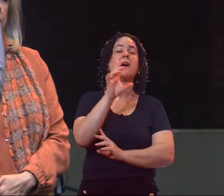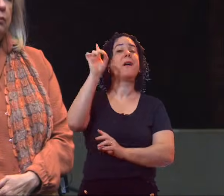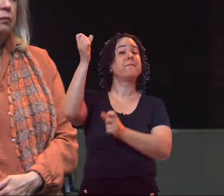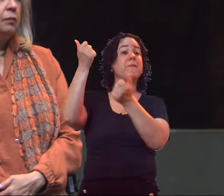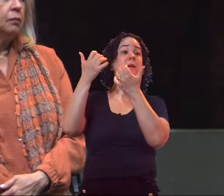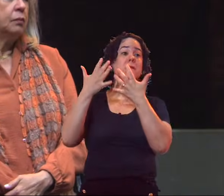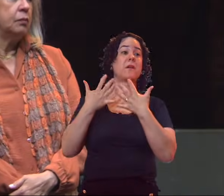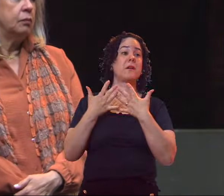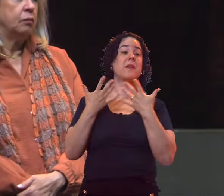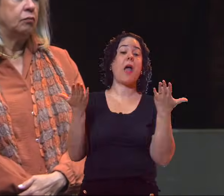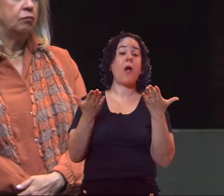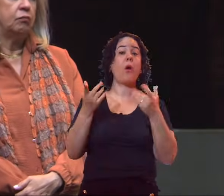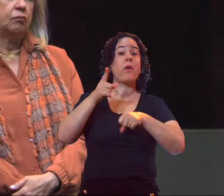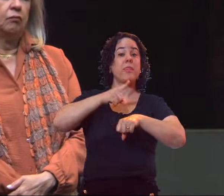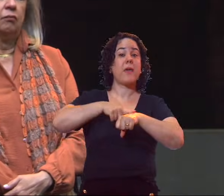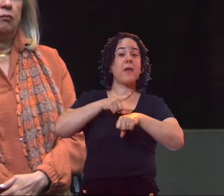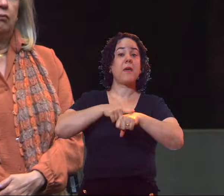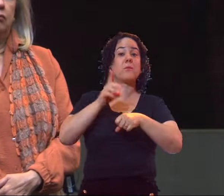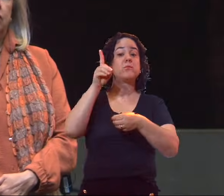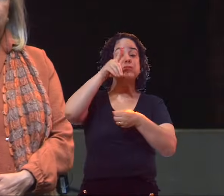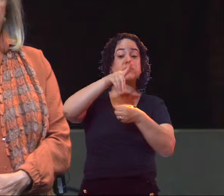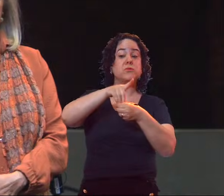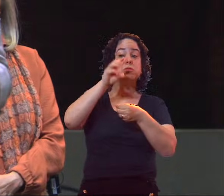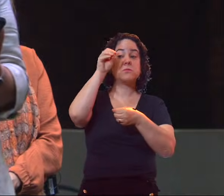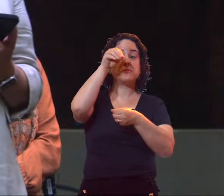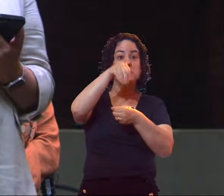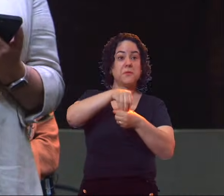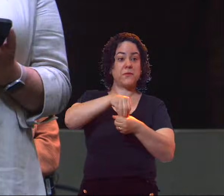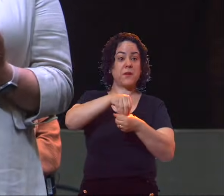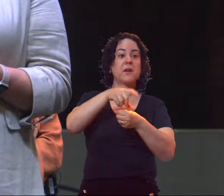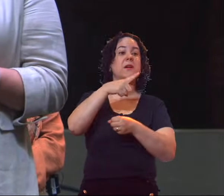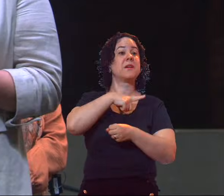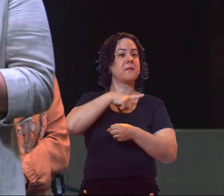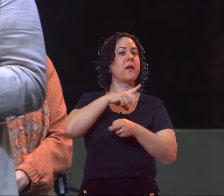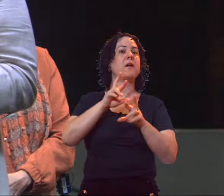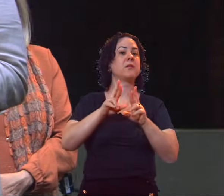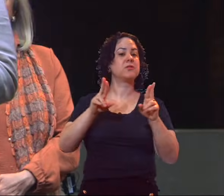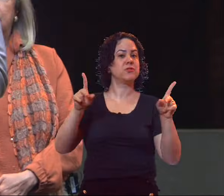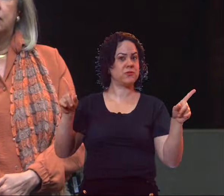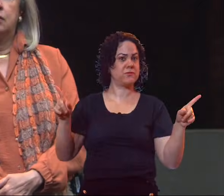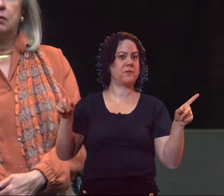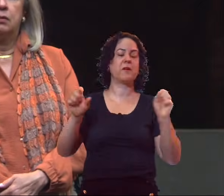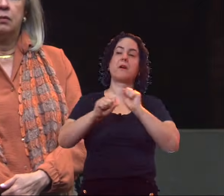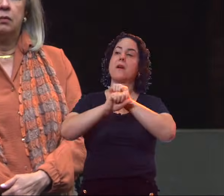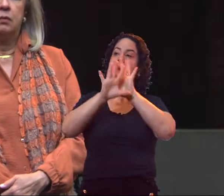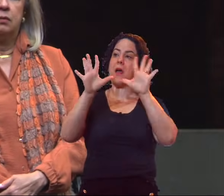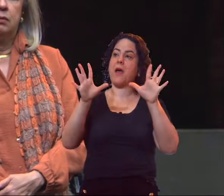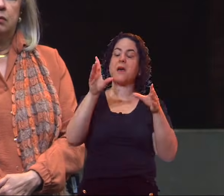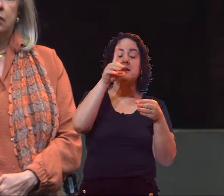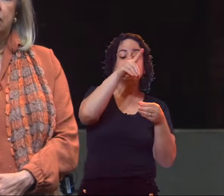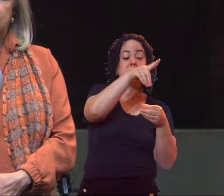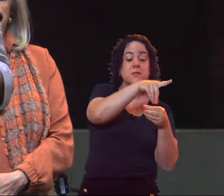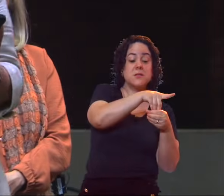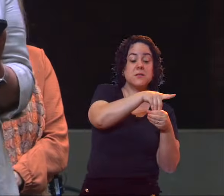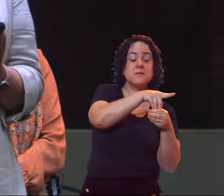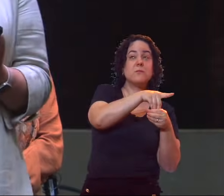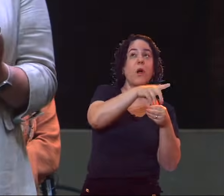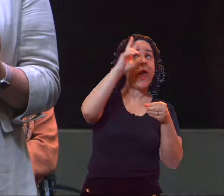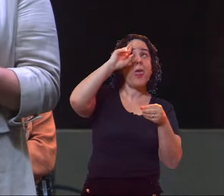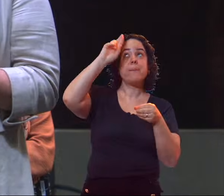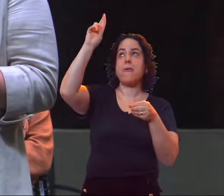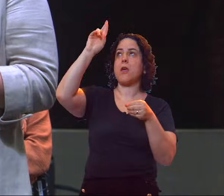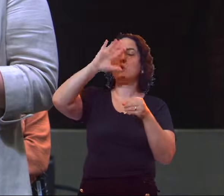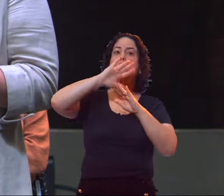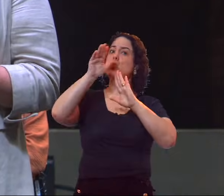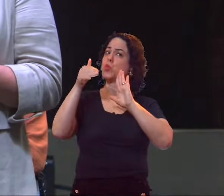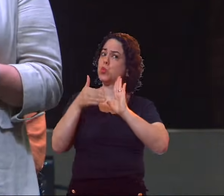esse tempo de dízimos e ofertas, existe uma diferença muito clara. O dízimo é do Senhor, tudo